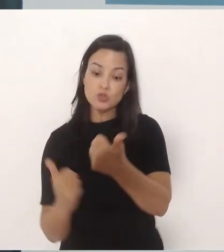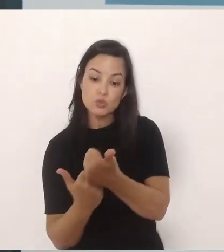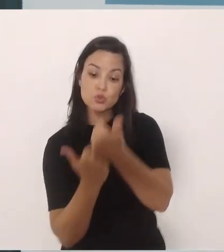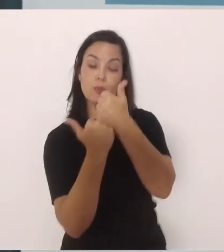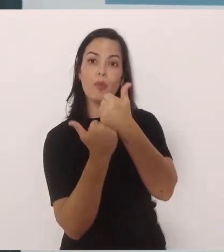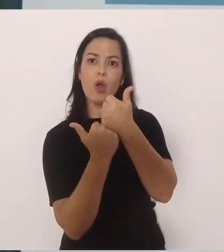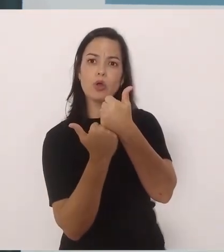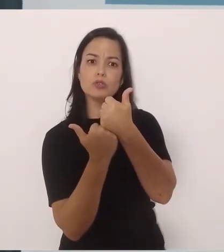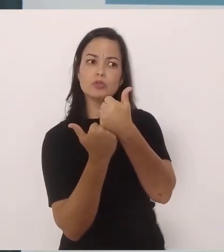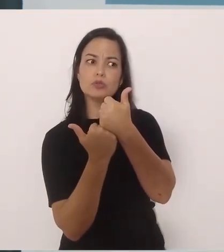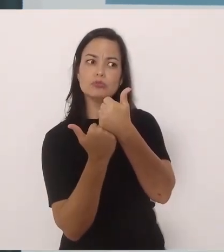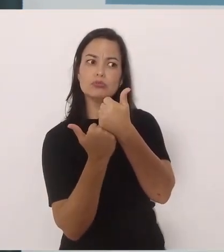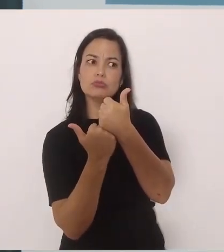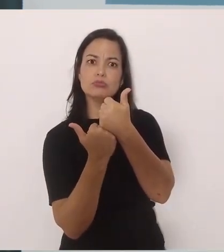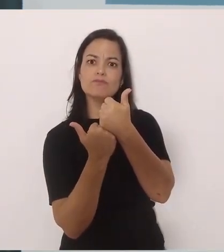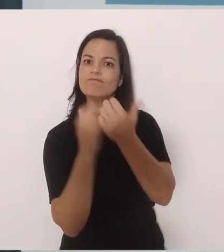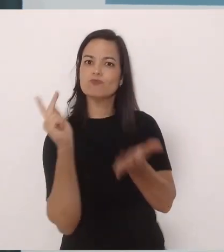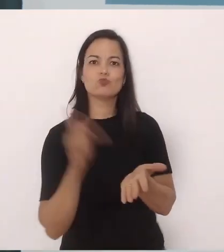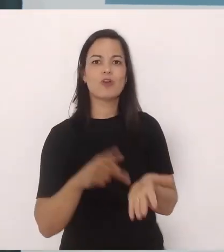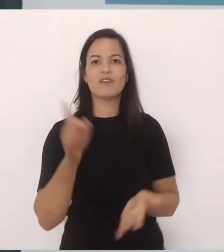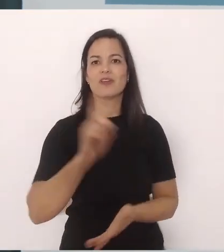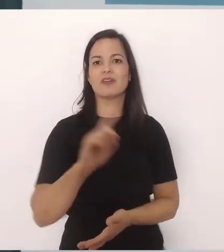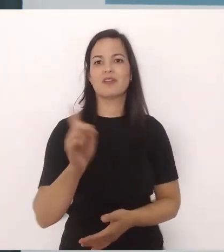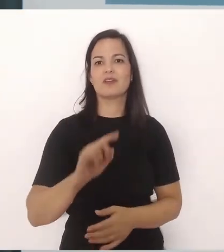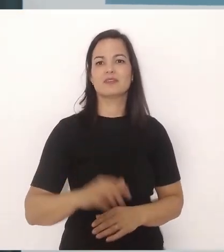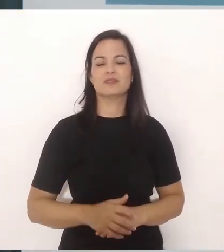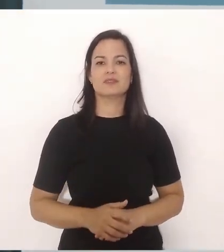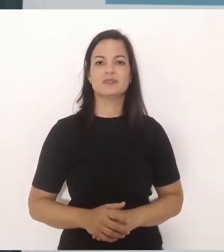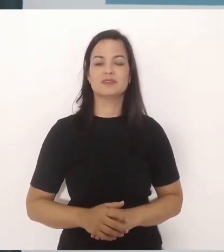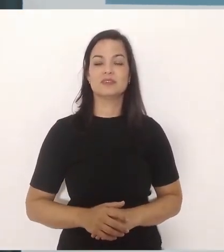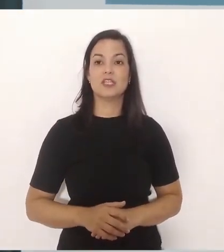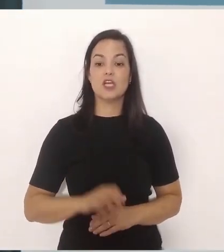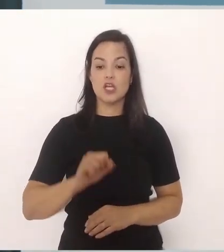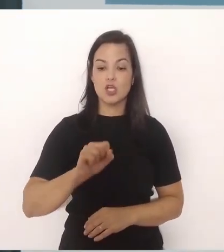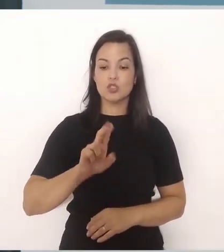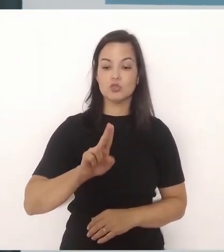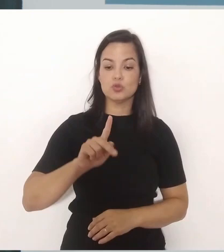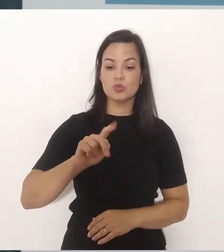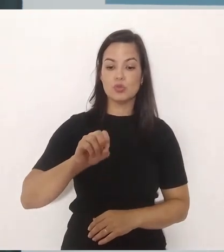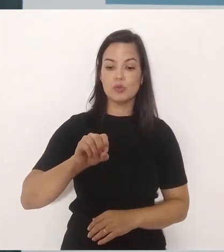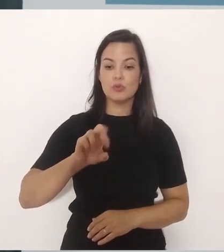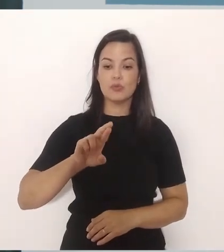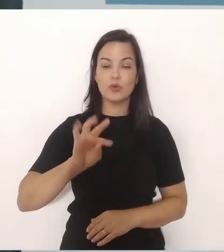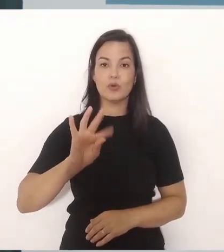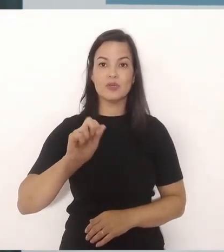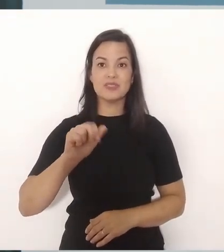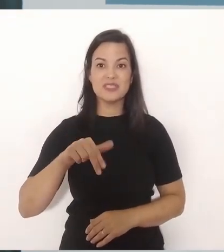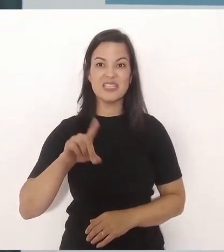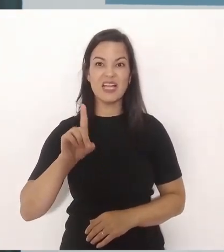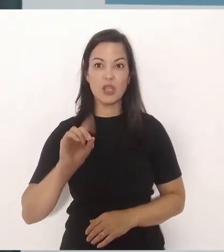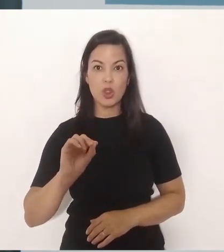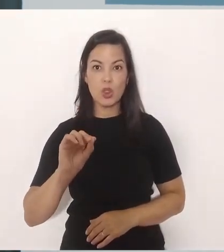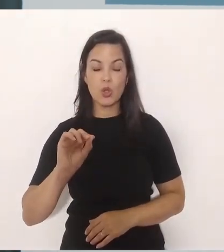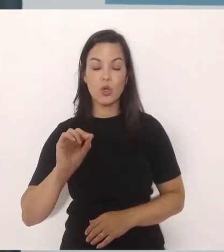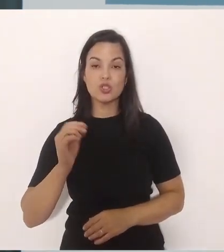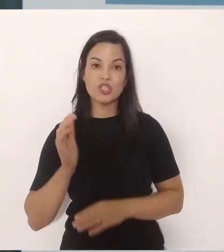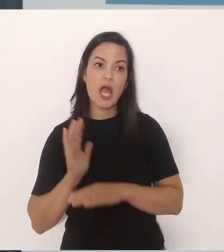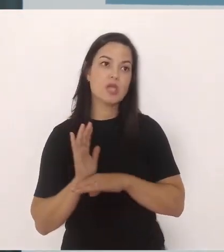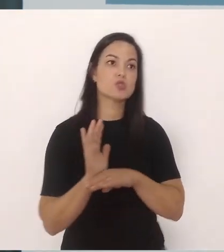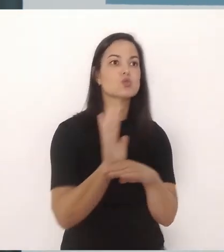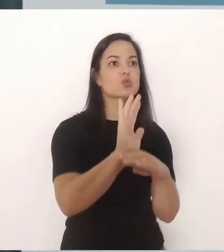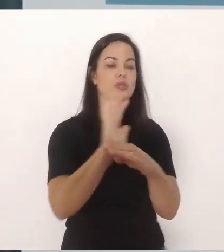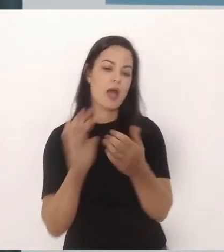A palavra grega, traduzida aqui por suportando, não tem essa acepção que a palavra suporte em português tem,